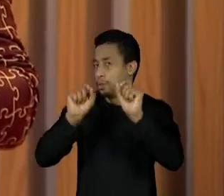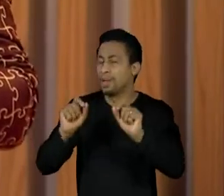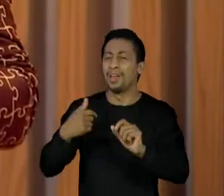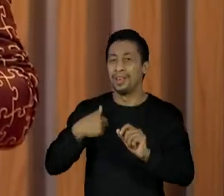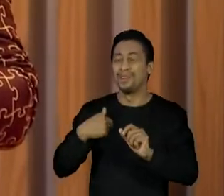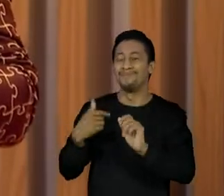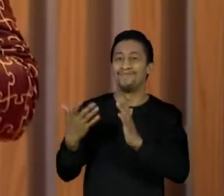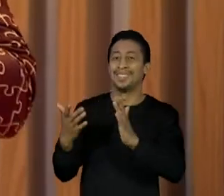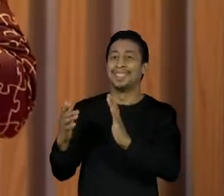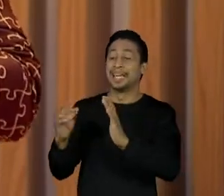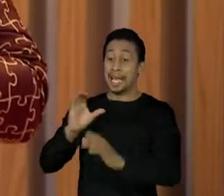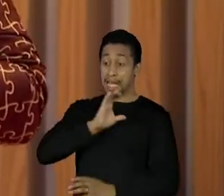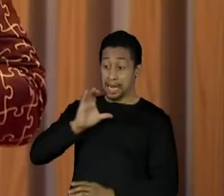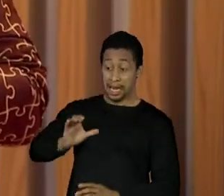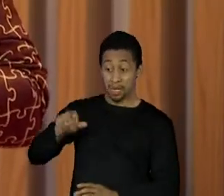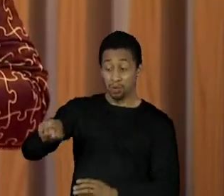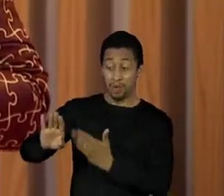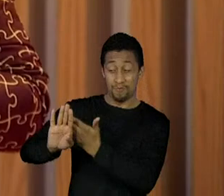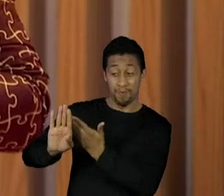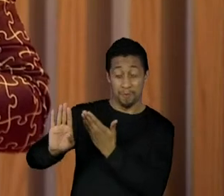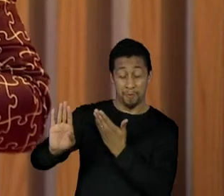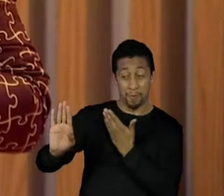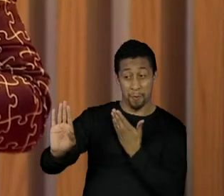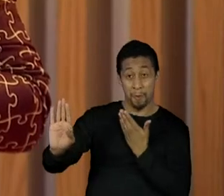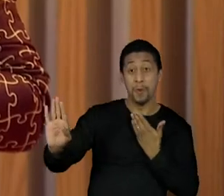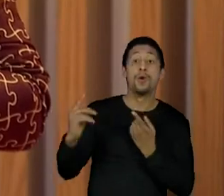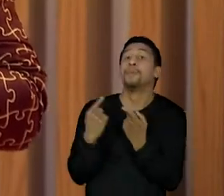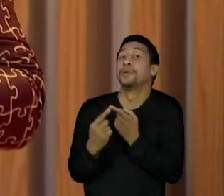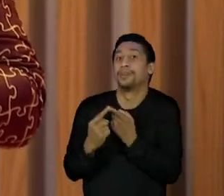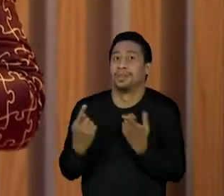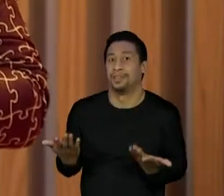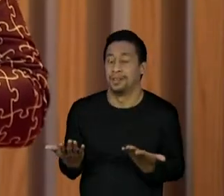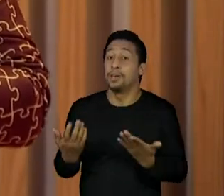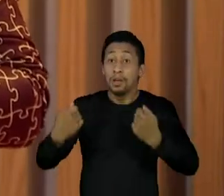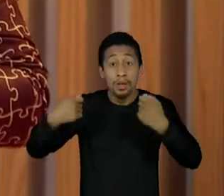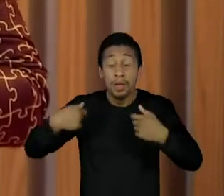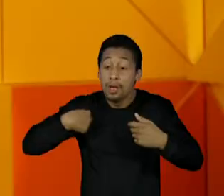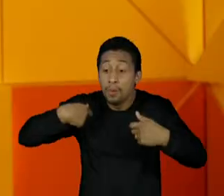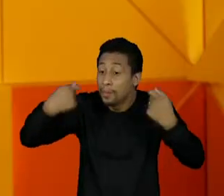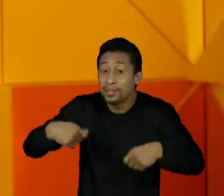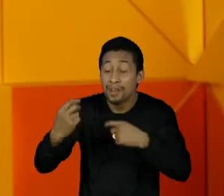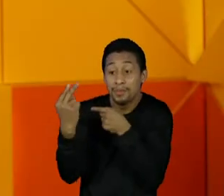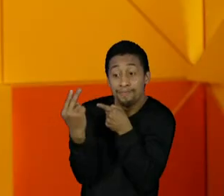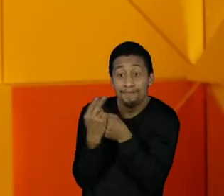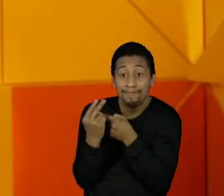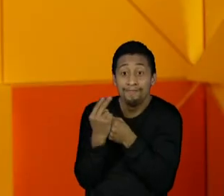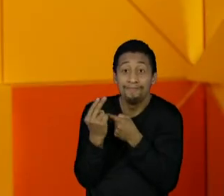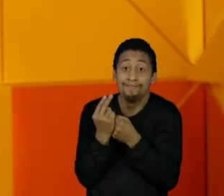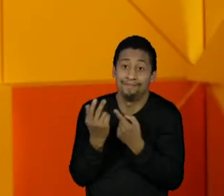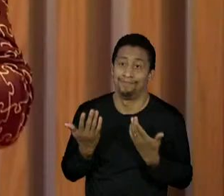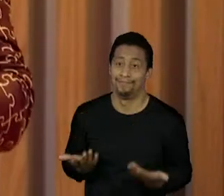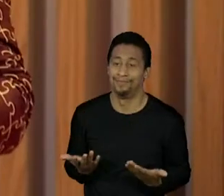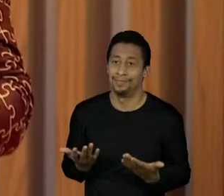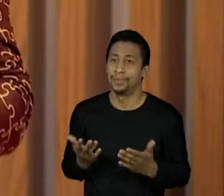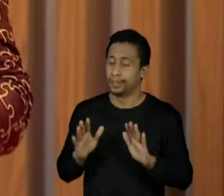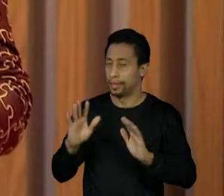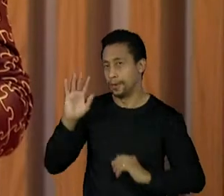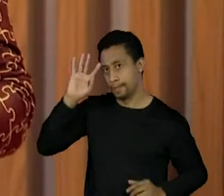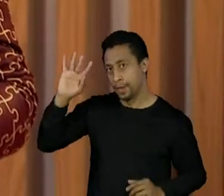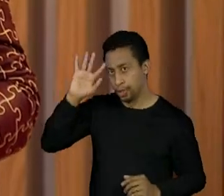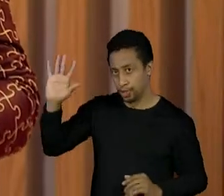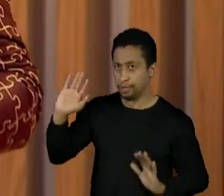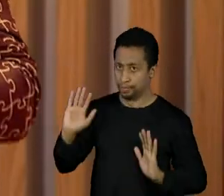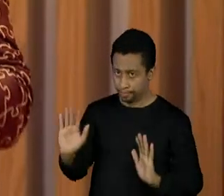afastando de Cristo? Porque eu precisava me proteger. Eu precisava me proteger, porque também não faz